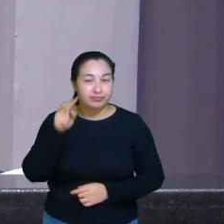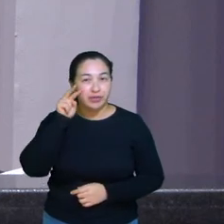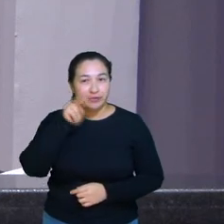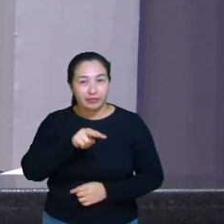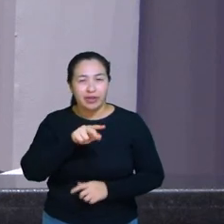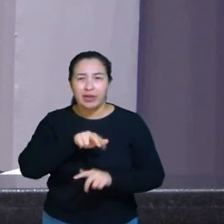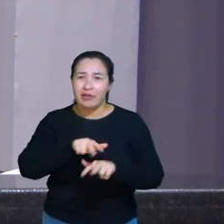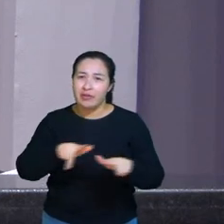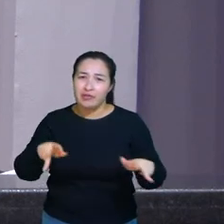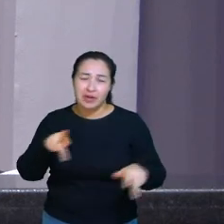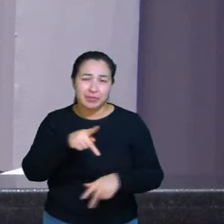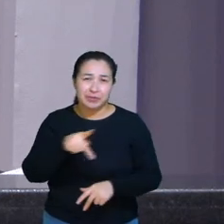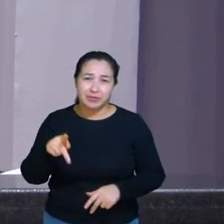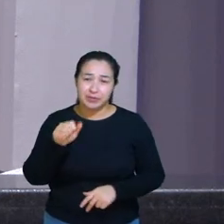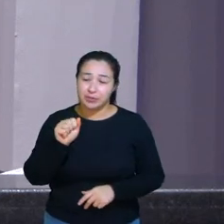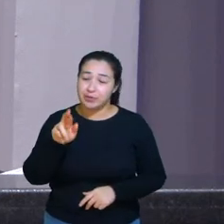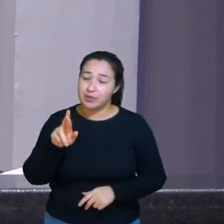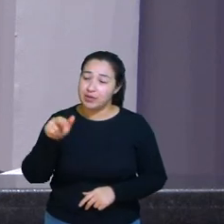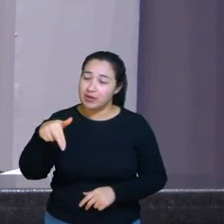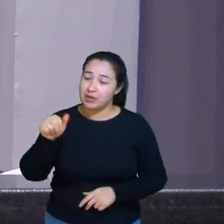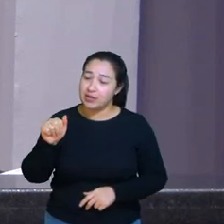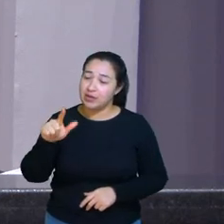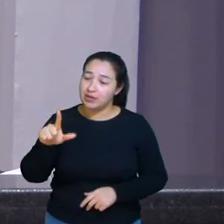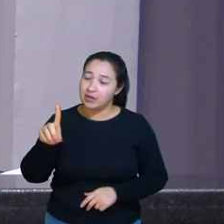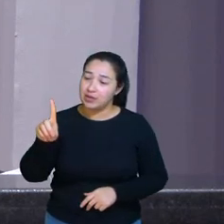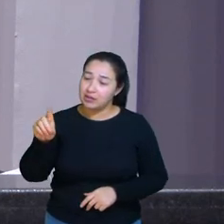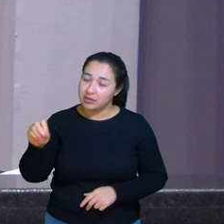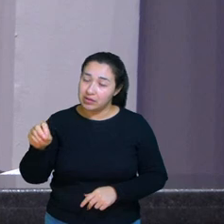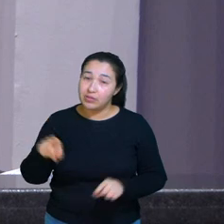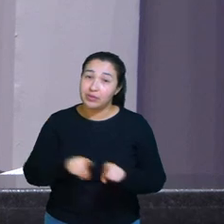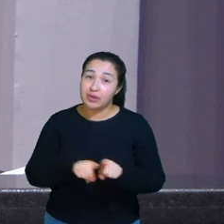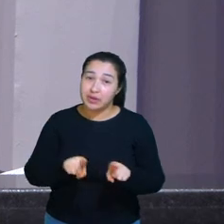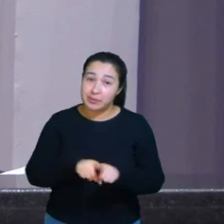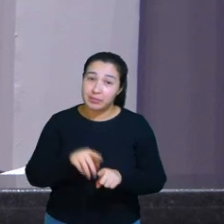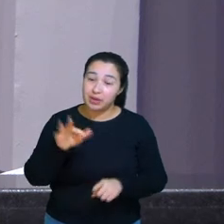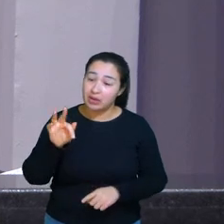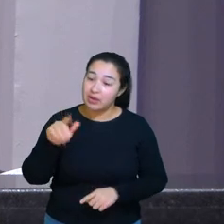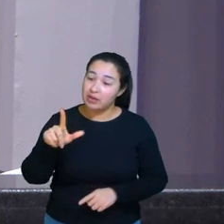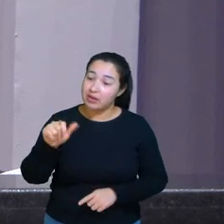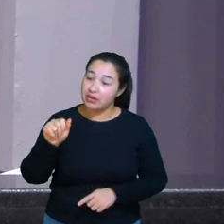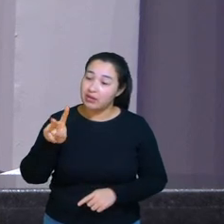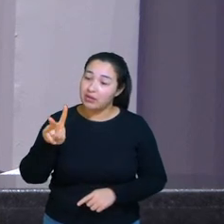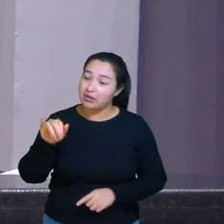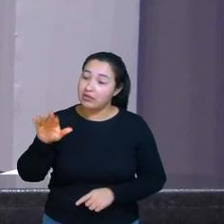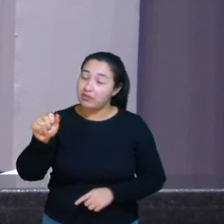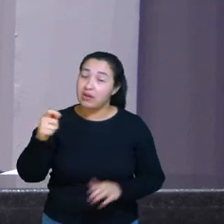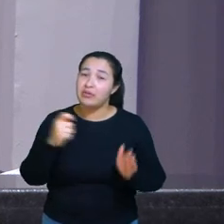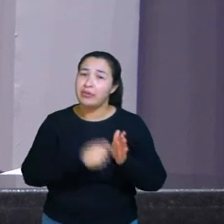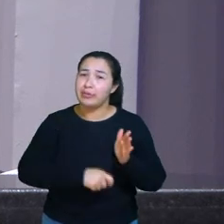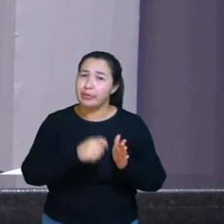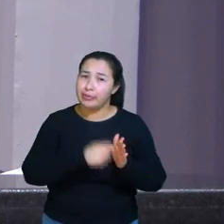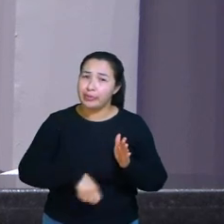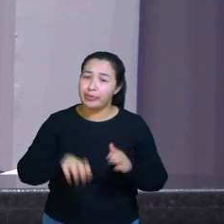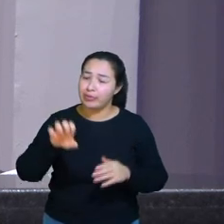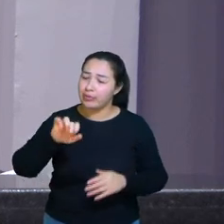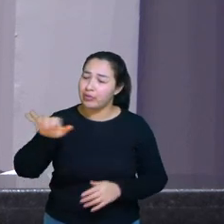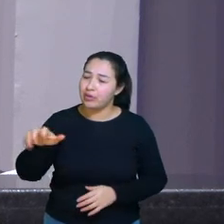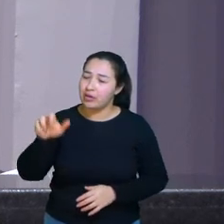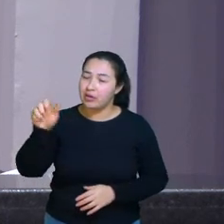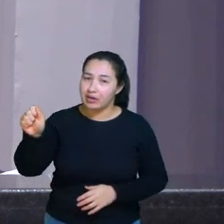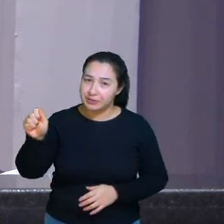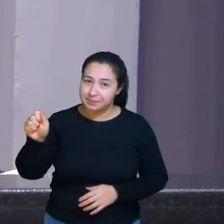né que já foi nosso professor também na faed a professora Flávia uma guerreira da Eja da Secretaria de Estado de